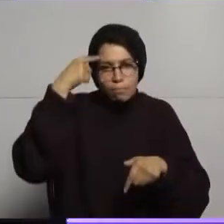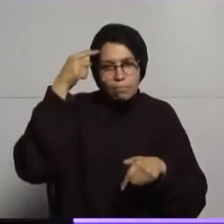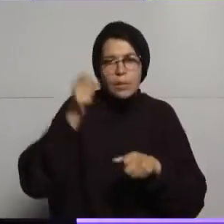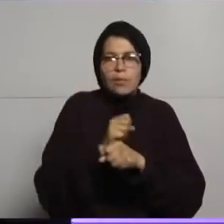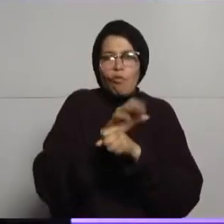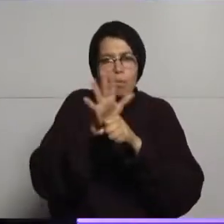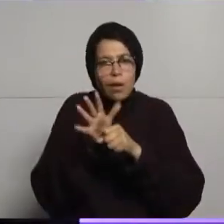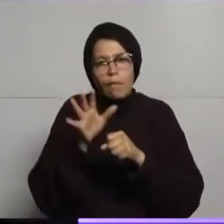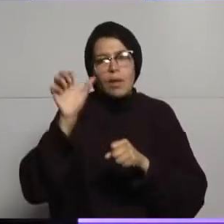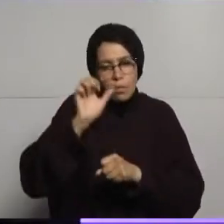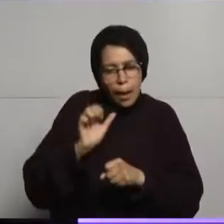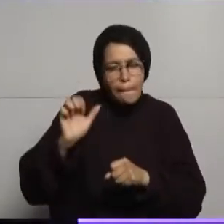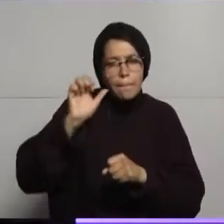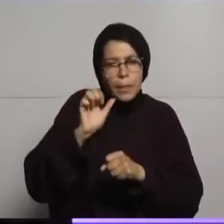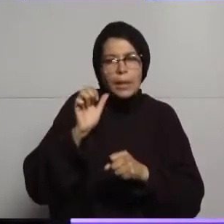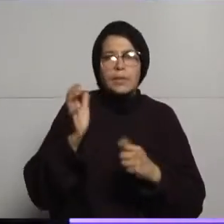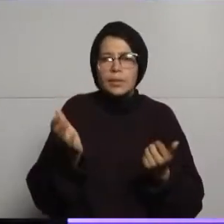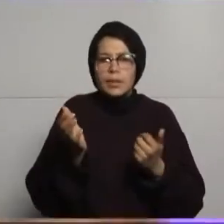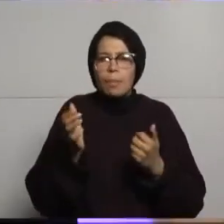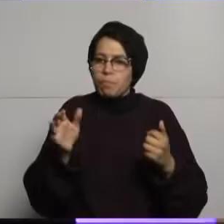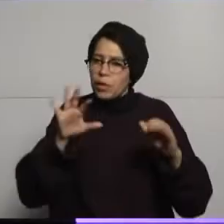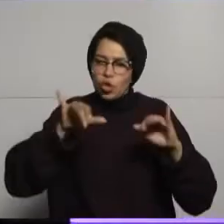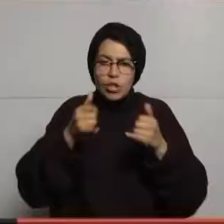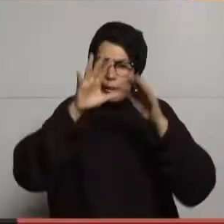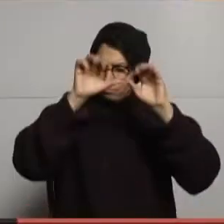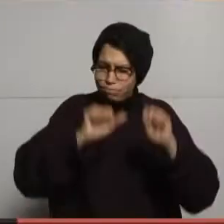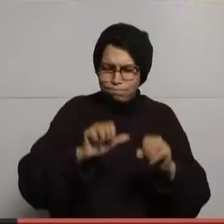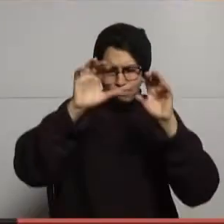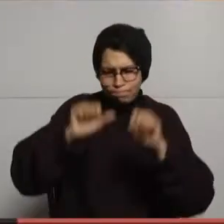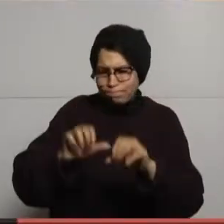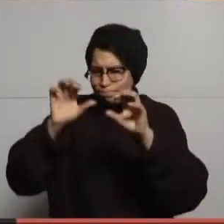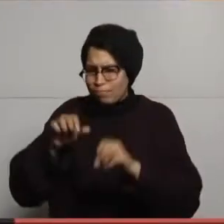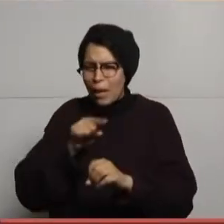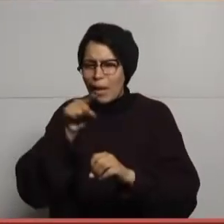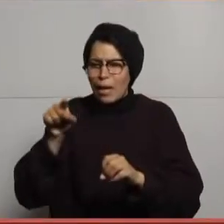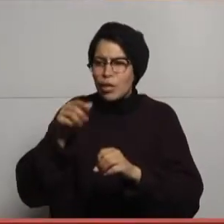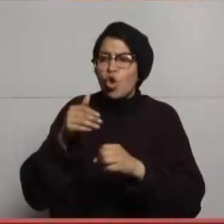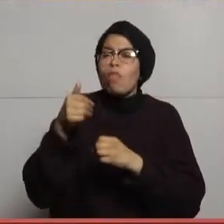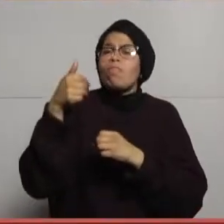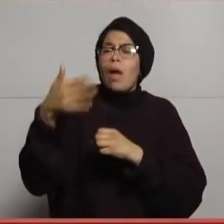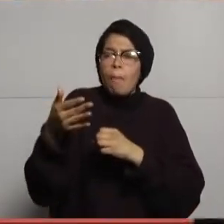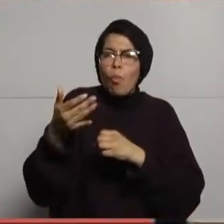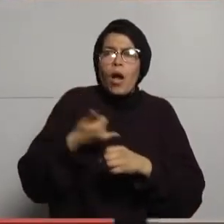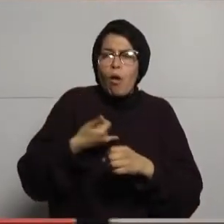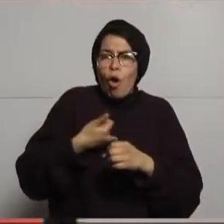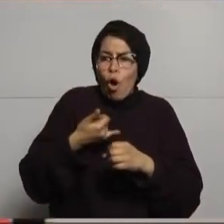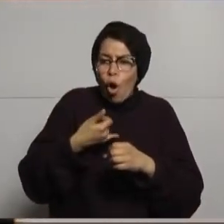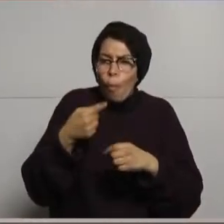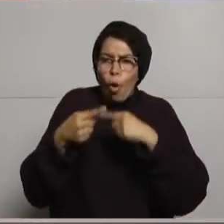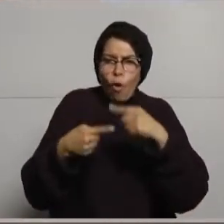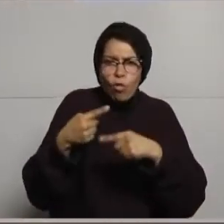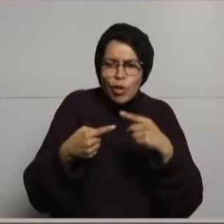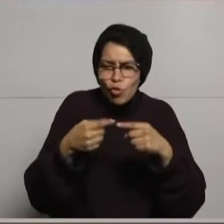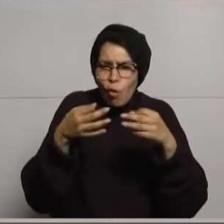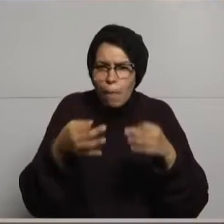como as empresas que cerraram ou como se vão sustentar pós-pandemia. Pero é